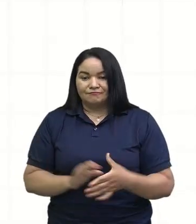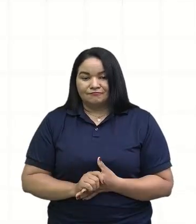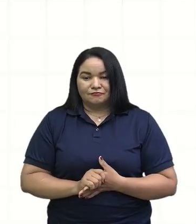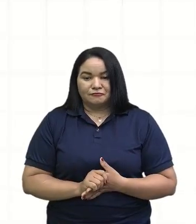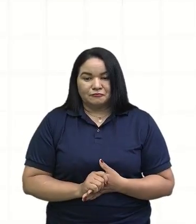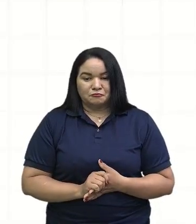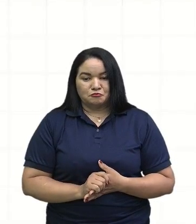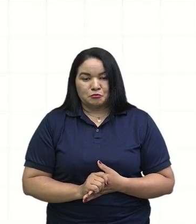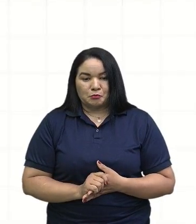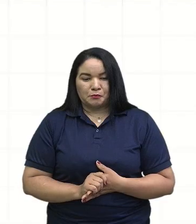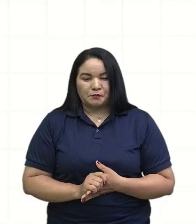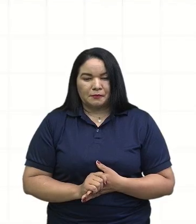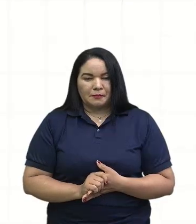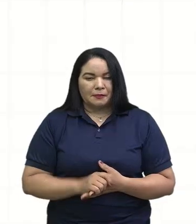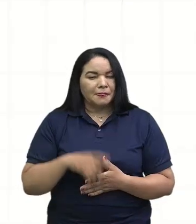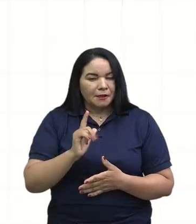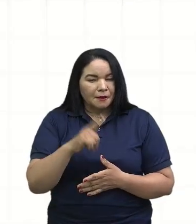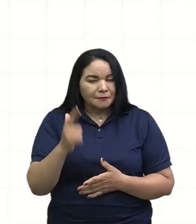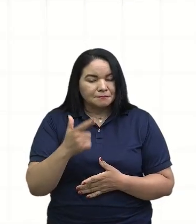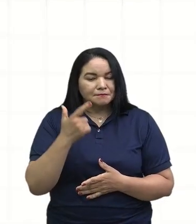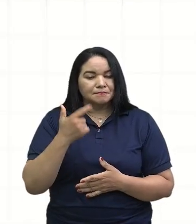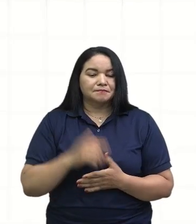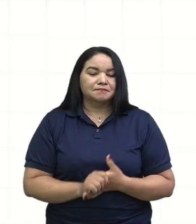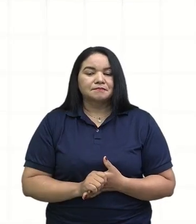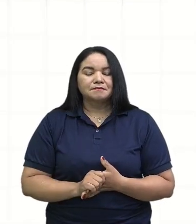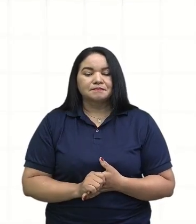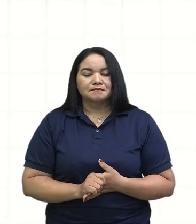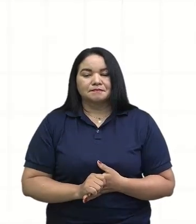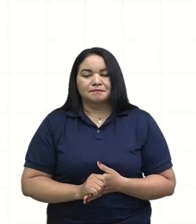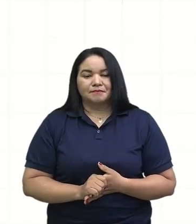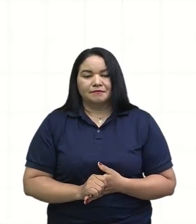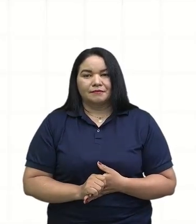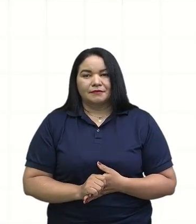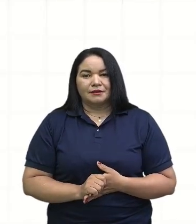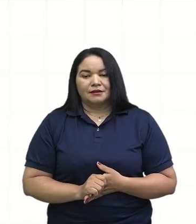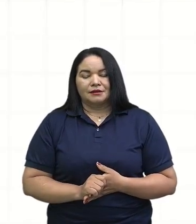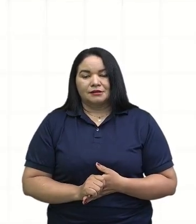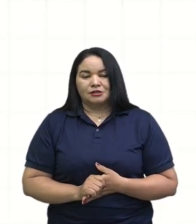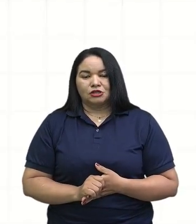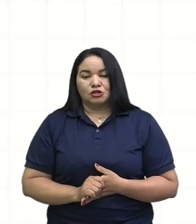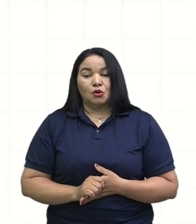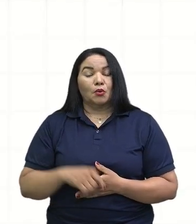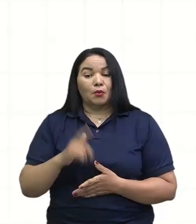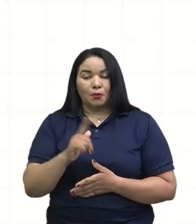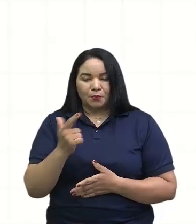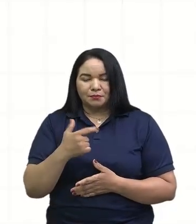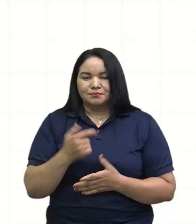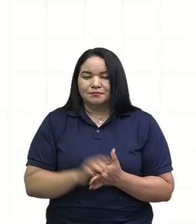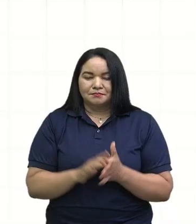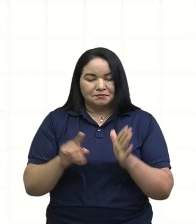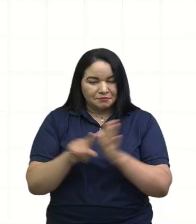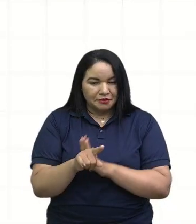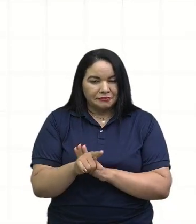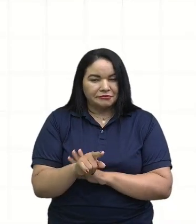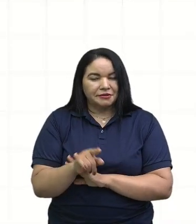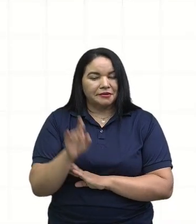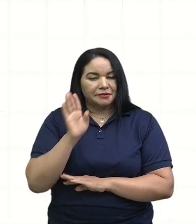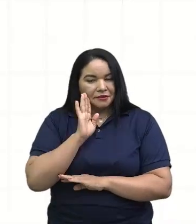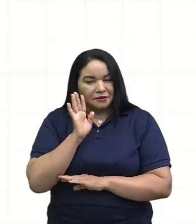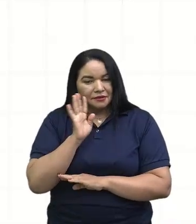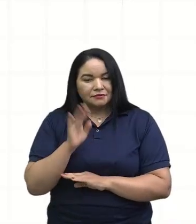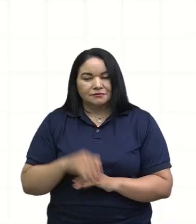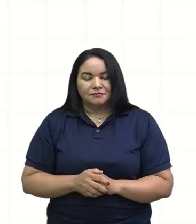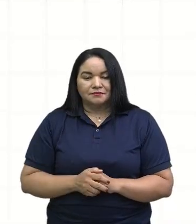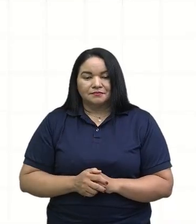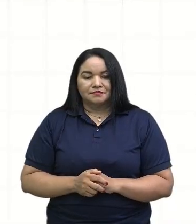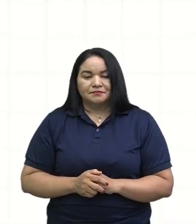Bom, agora eu vou te convidar para mais uma questão. Certo? E é uma questão bem legal, porque agora nós vamos tratar